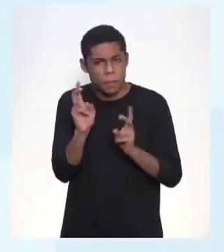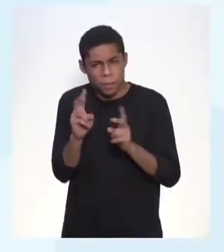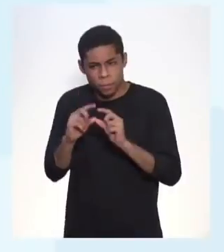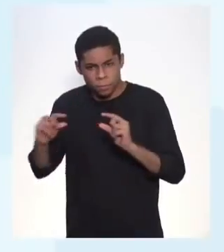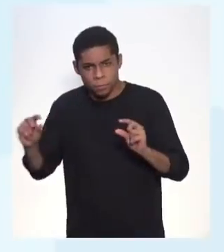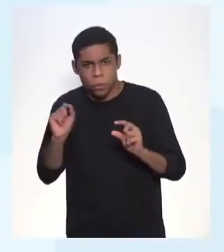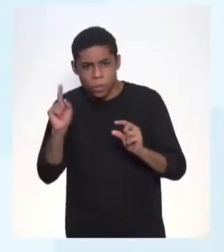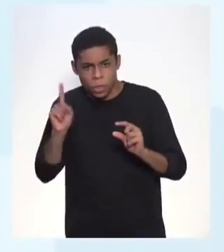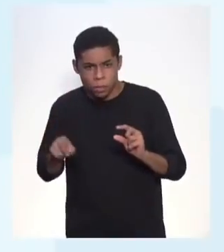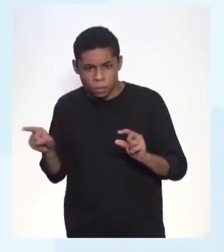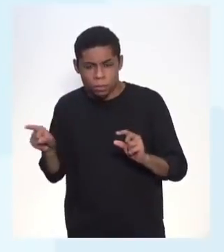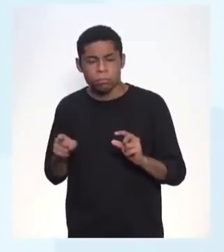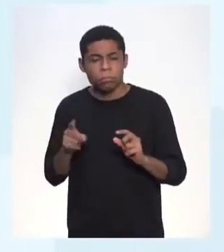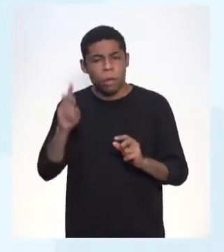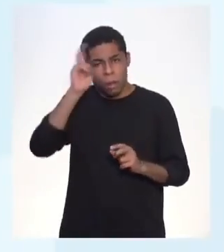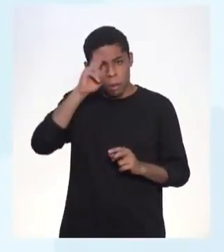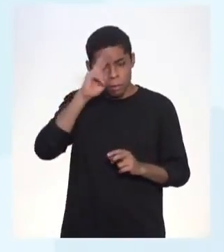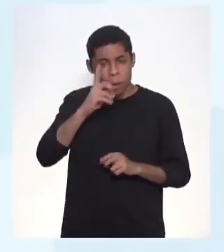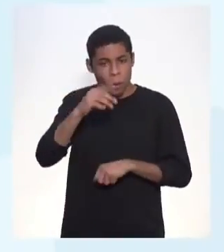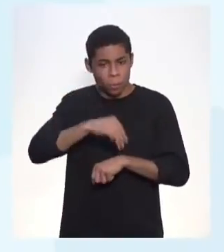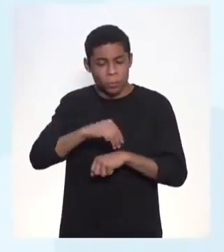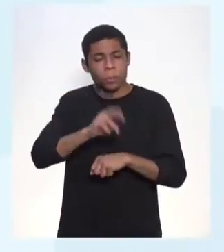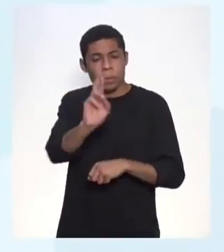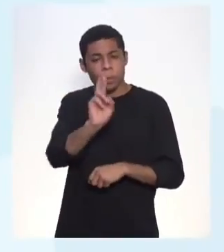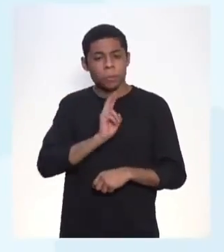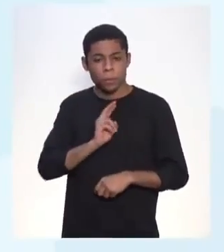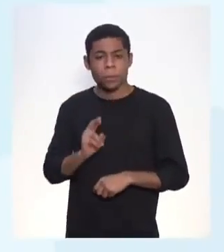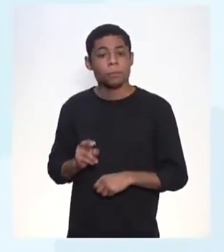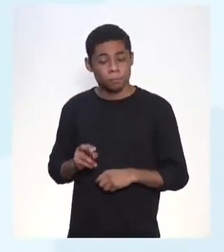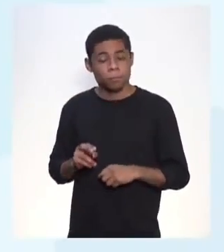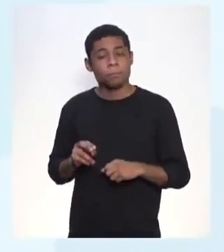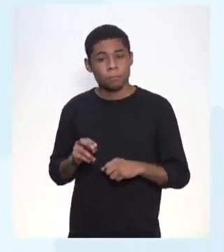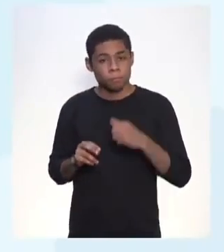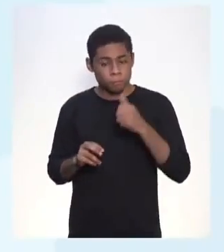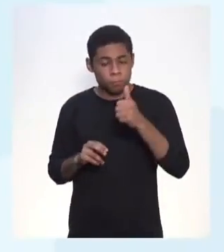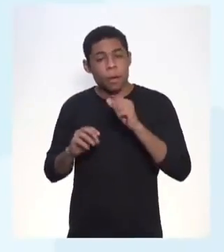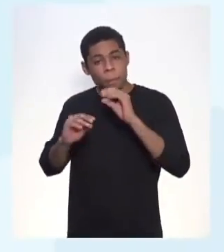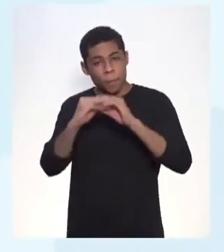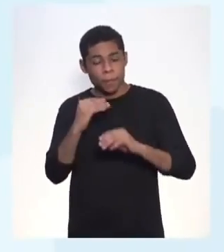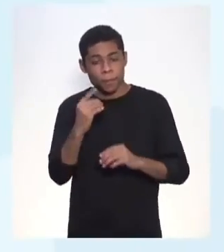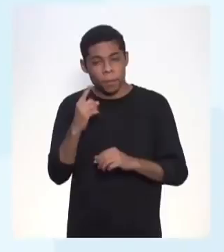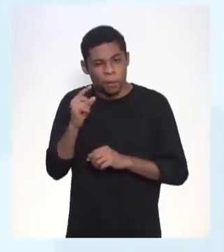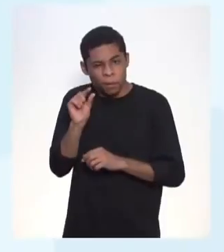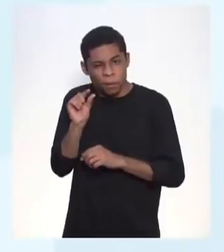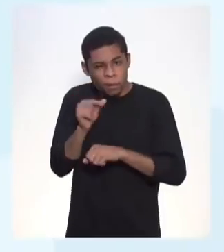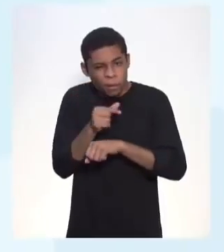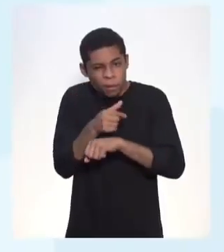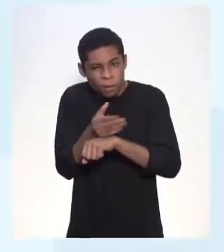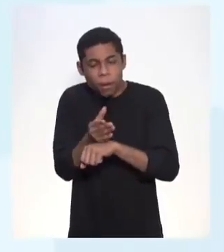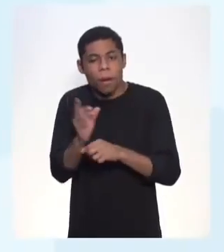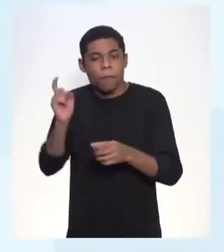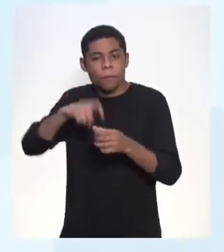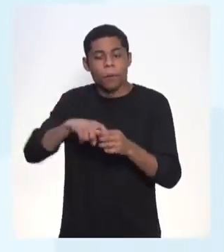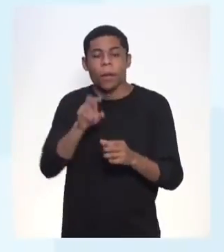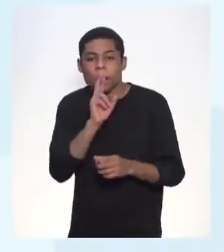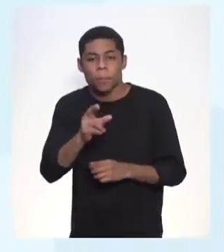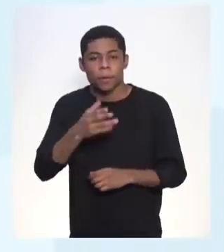lembra? Um minutinho para vocês aí no chat para poder responder para a gente e mandar aqui. Daqui a pouco a gente volta e passa as